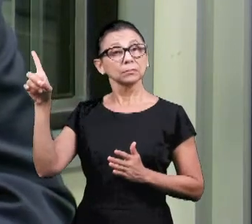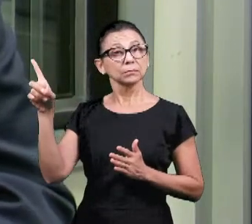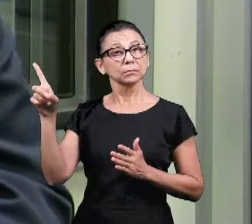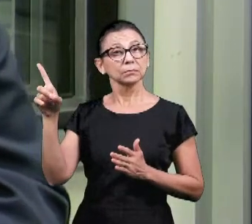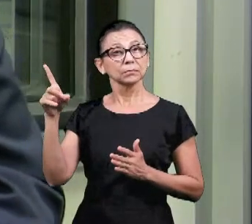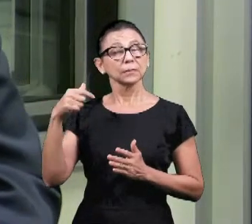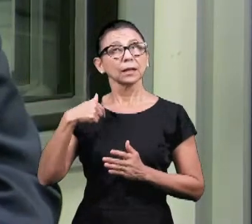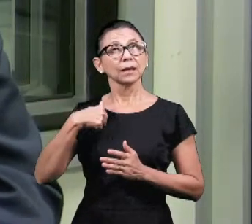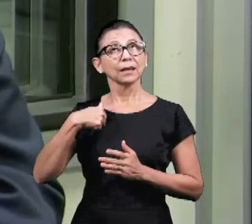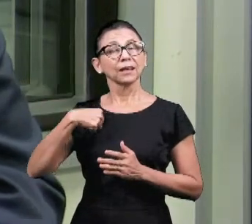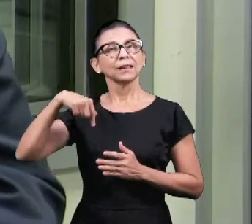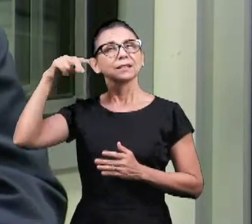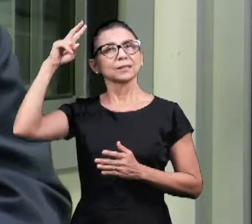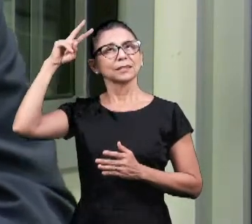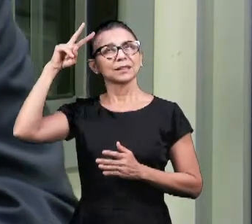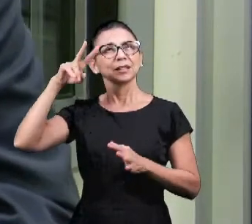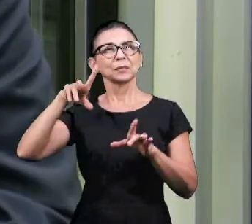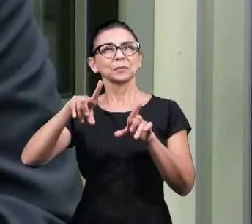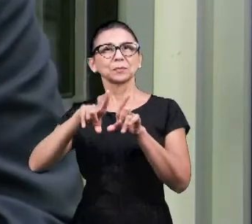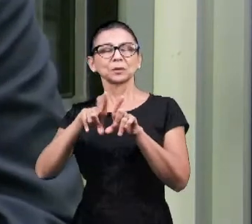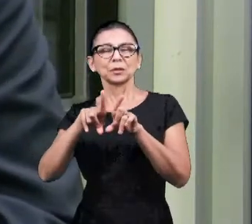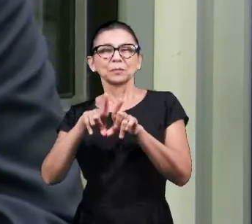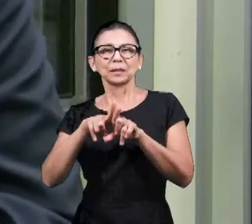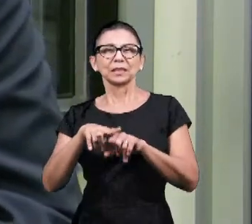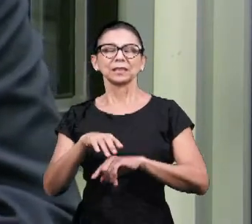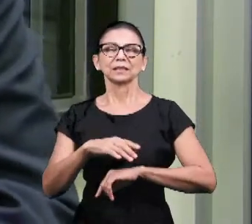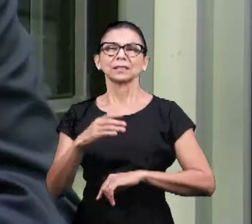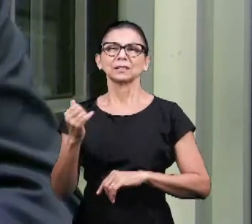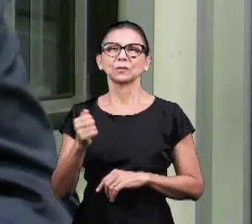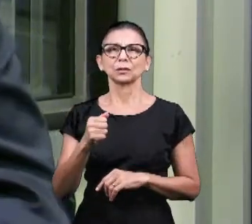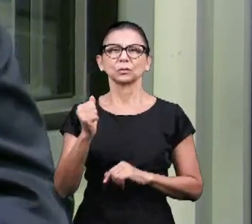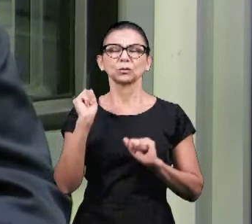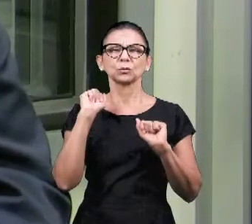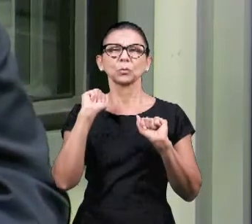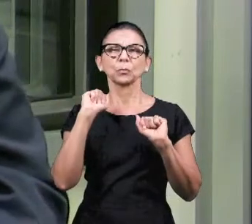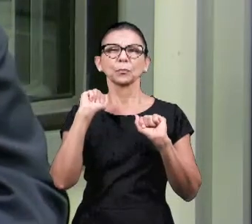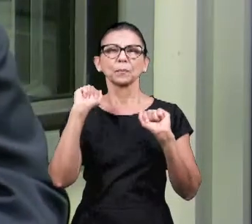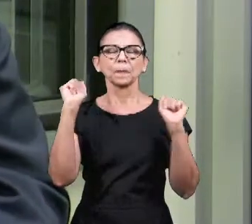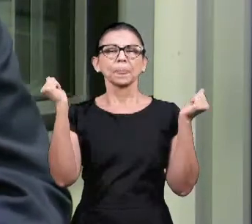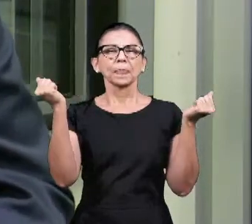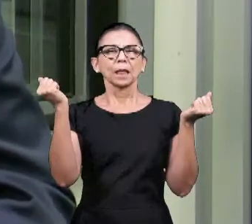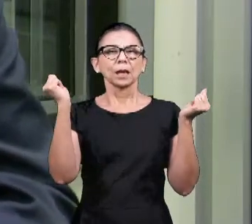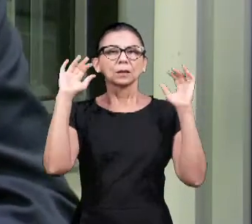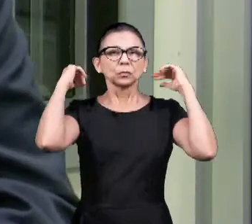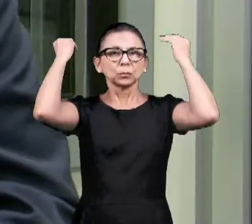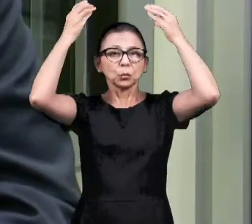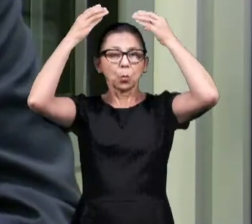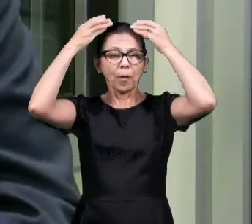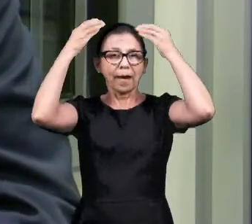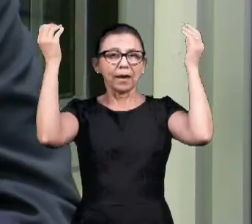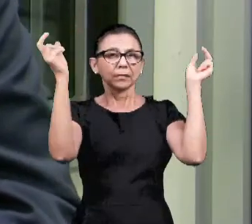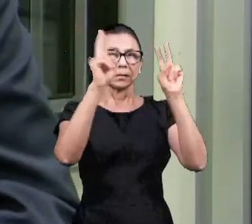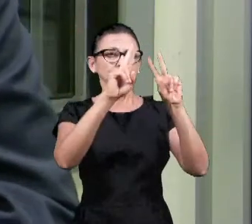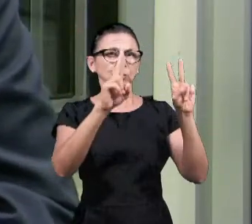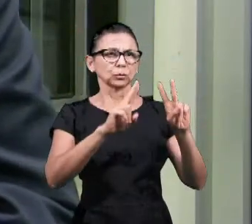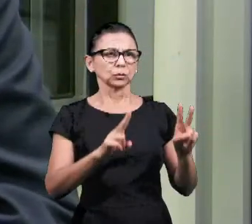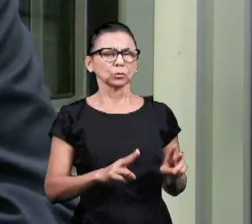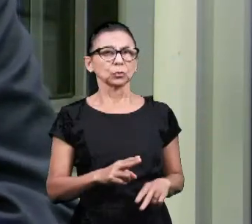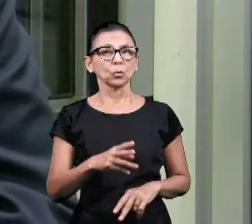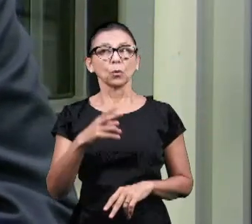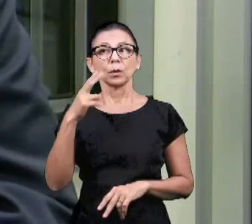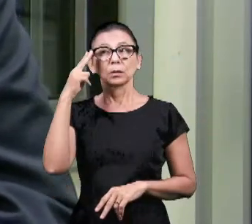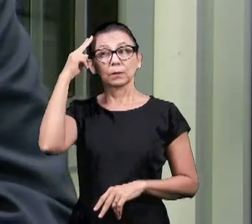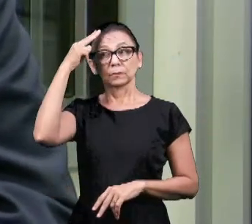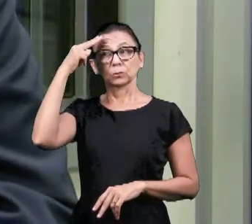falou do sonho que Nabucodonosor teve, que Daniel deu a interpretação, e eu ficava olhando aquilo, ouvindo ele falar,